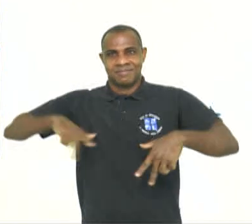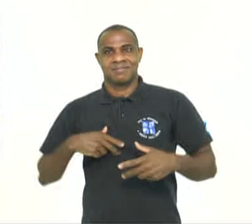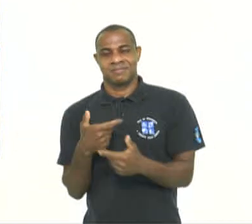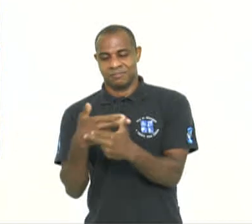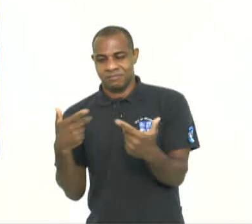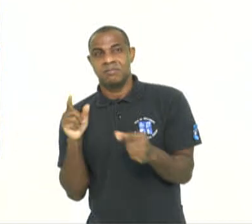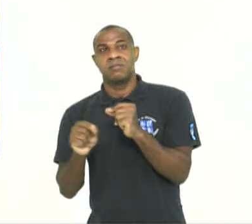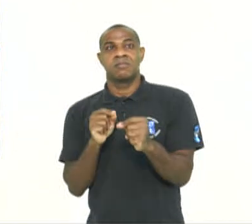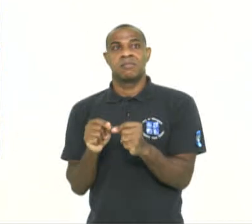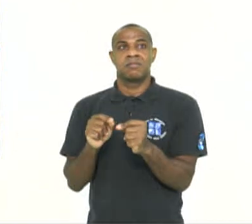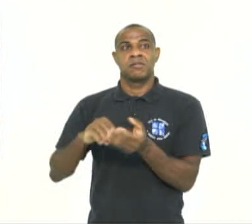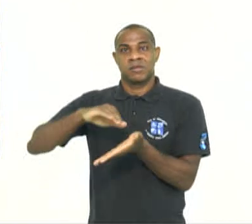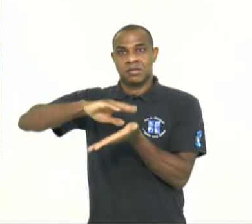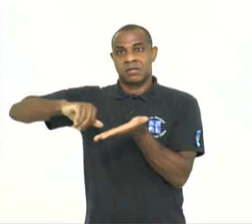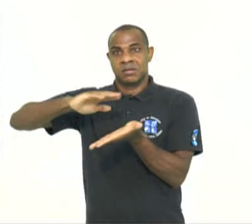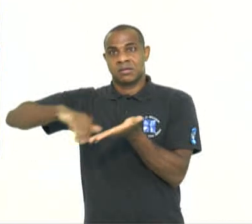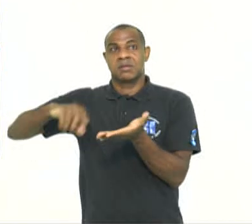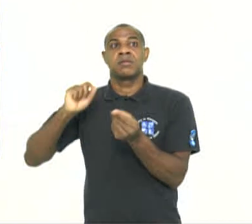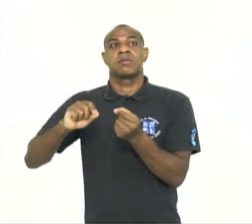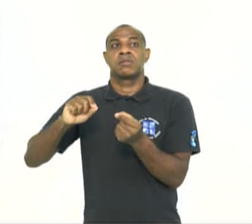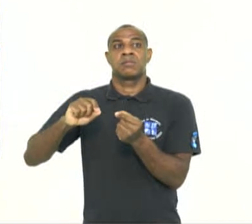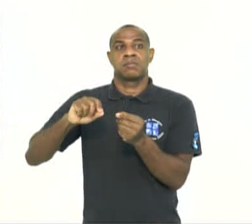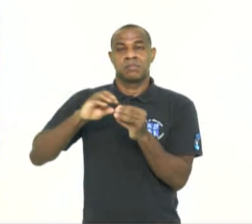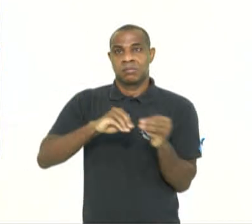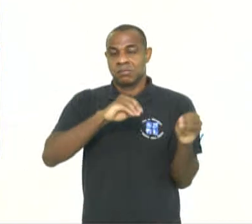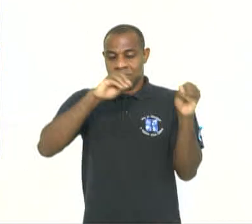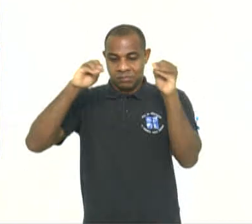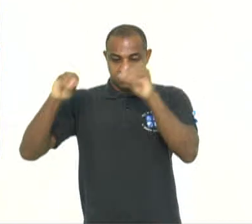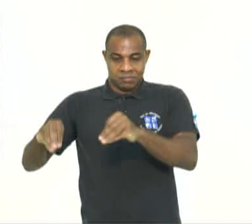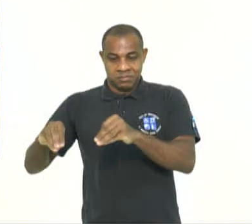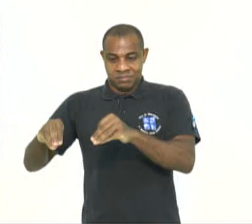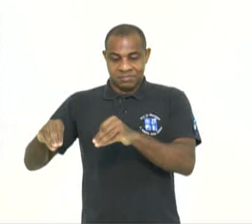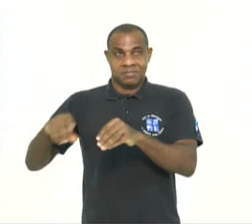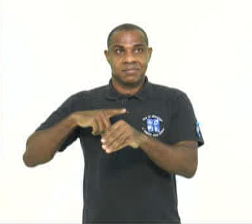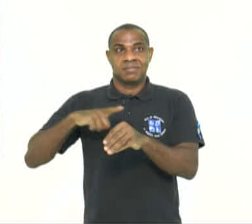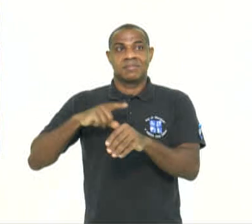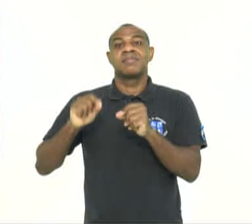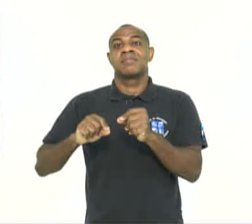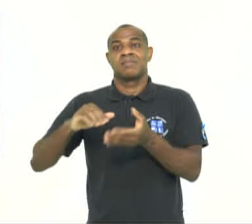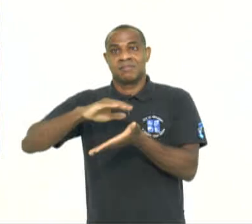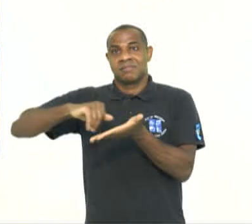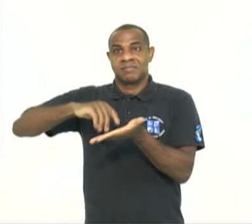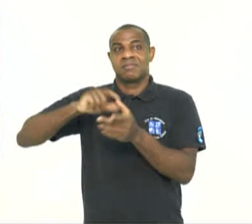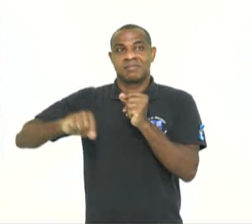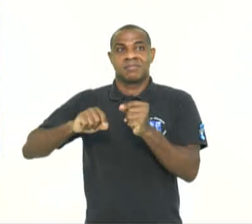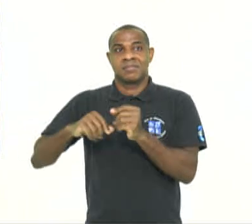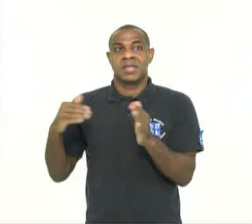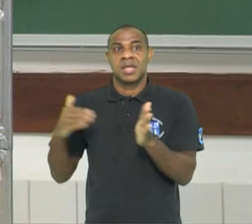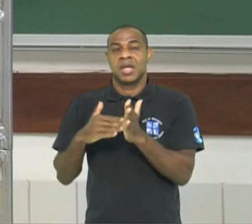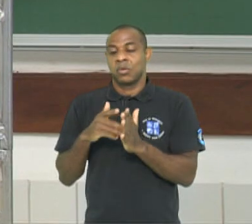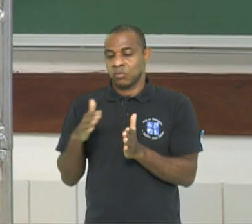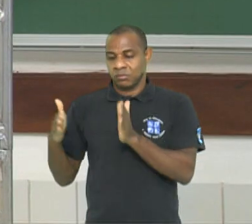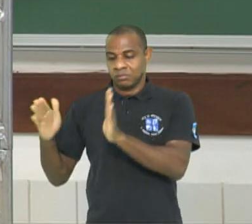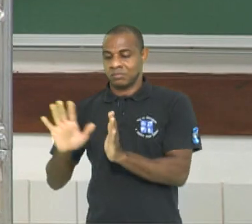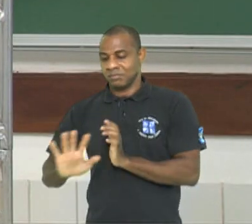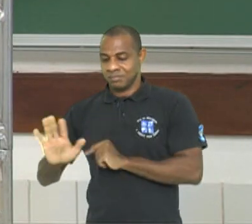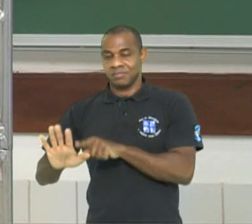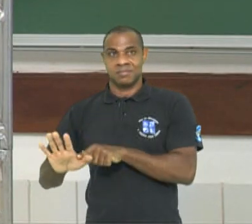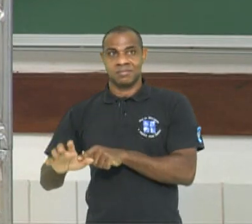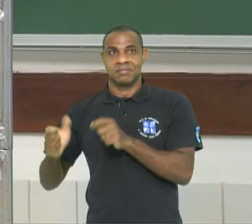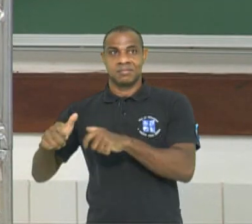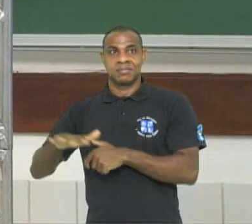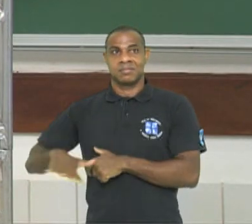eles vão saindo da paisagem, eles vão sendo retirados, né? Até que chega a última imagem onde nós temos um